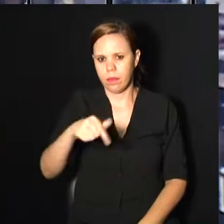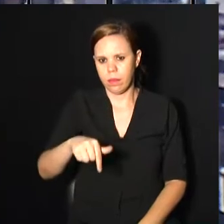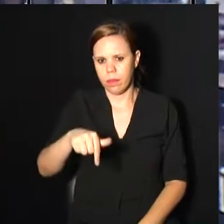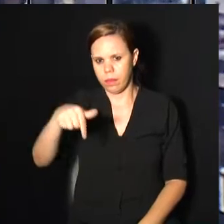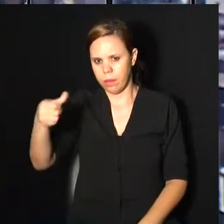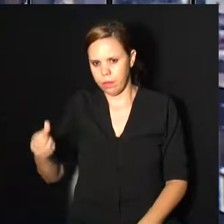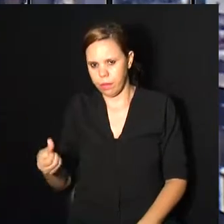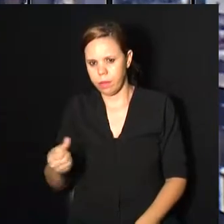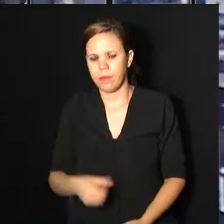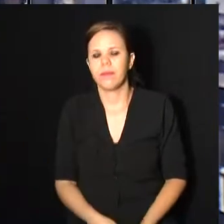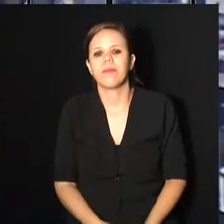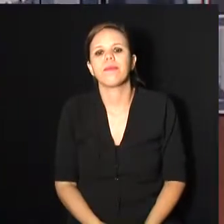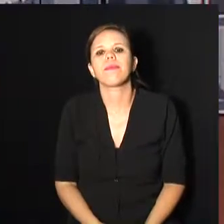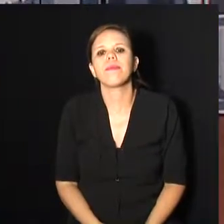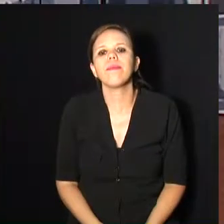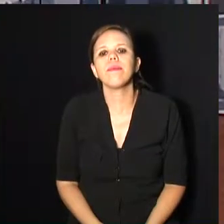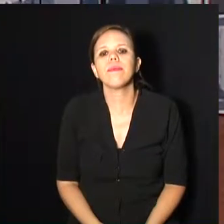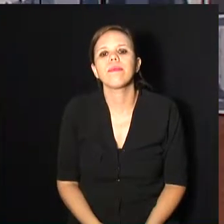978293776.